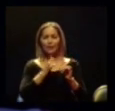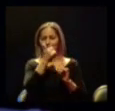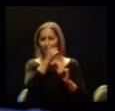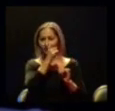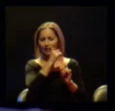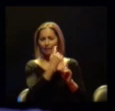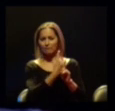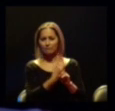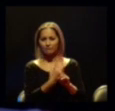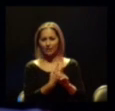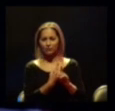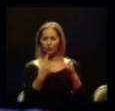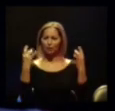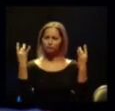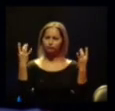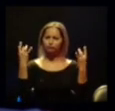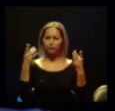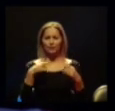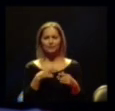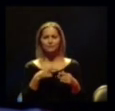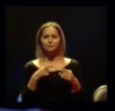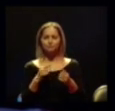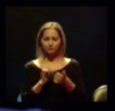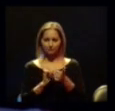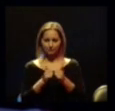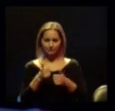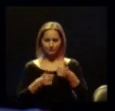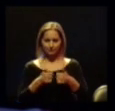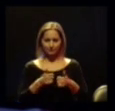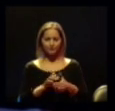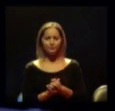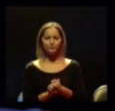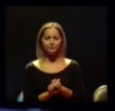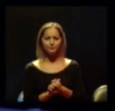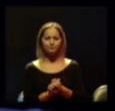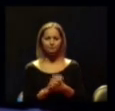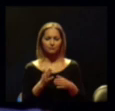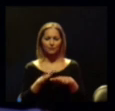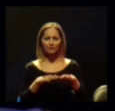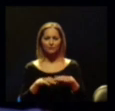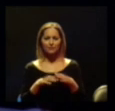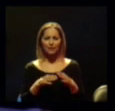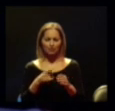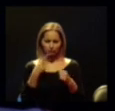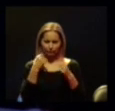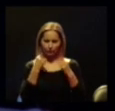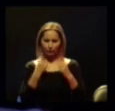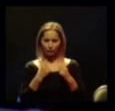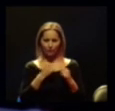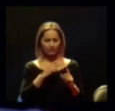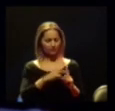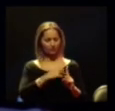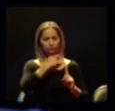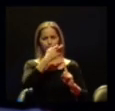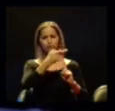nas vertentes do lazer, formação e competição. É o que faremos com maior intensidade até ao fim deste